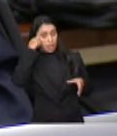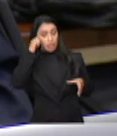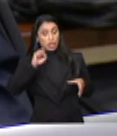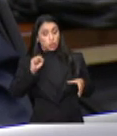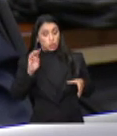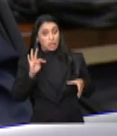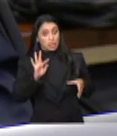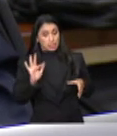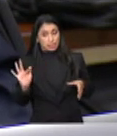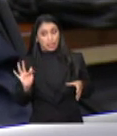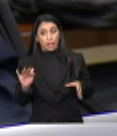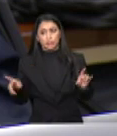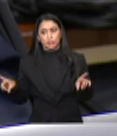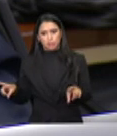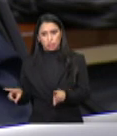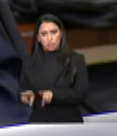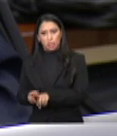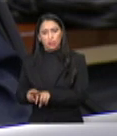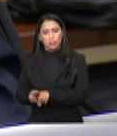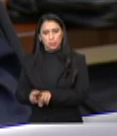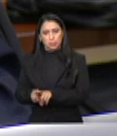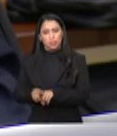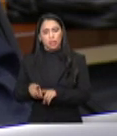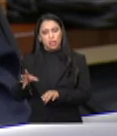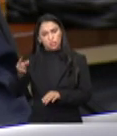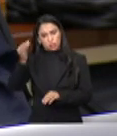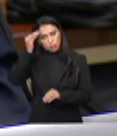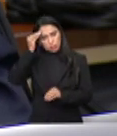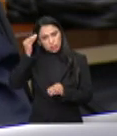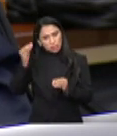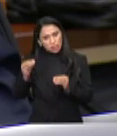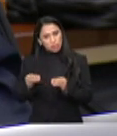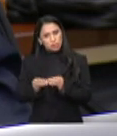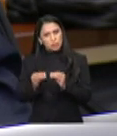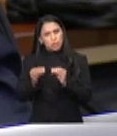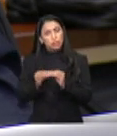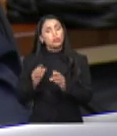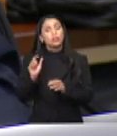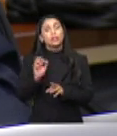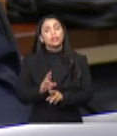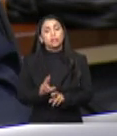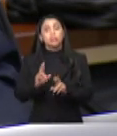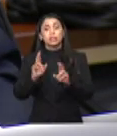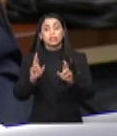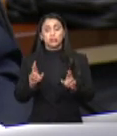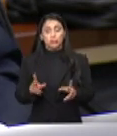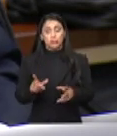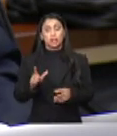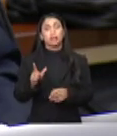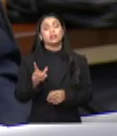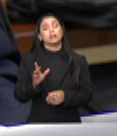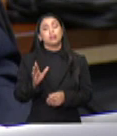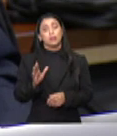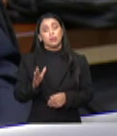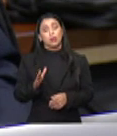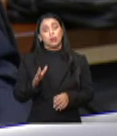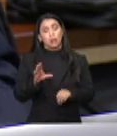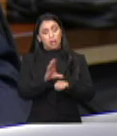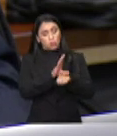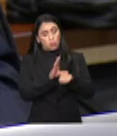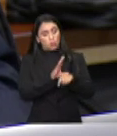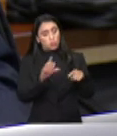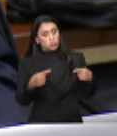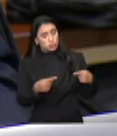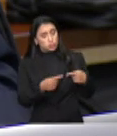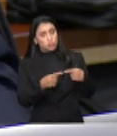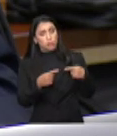Supremo também trata, na sua linha interpretativa, de maneira diferenciada por reconhecer a constitucionalidade